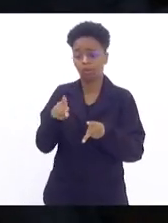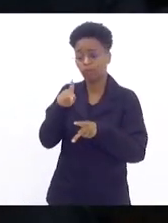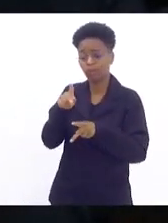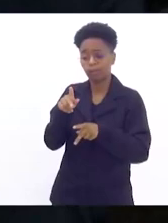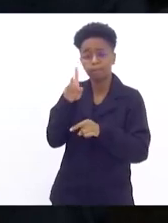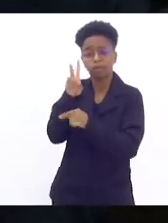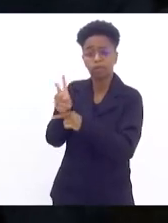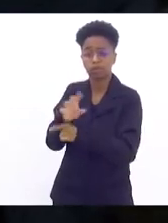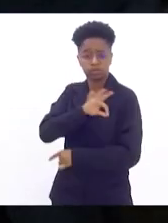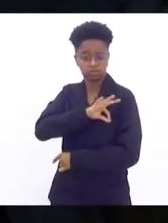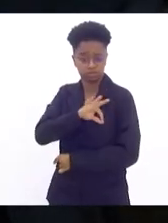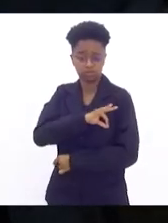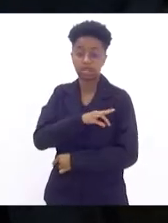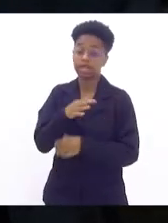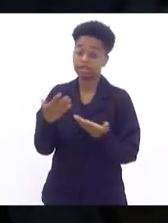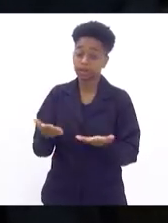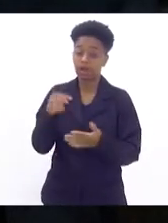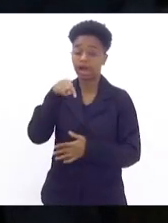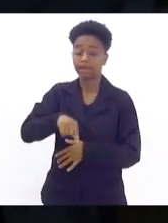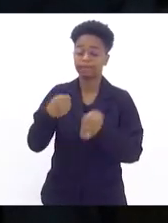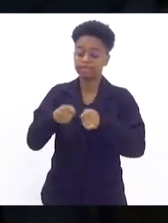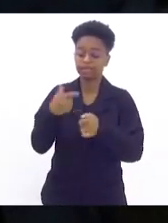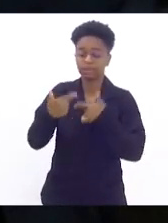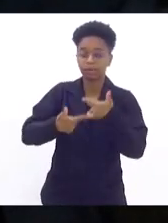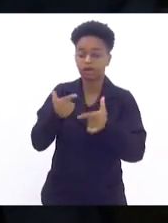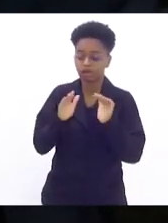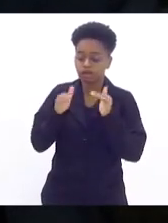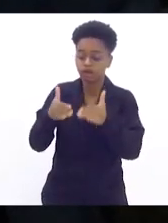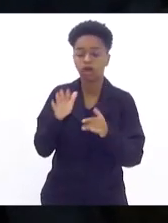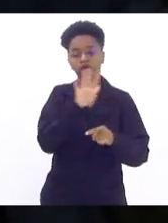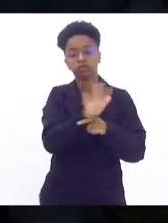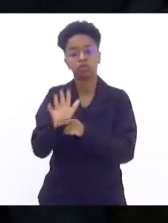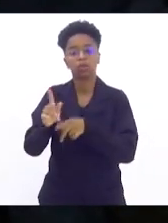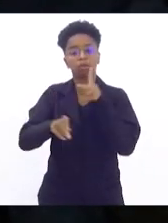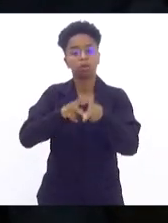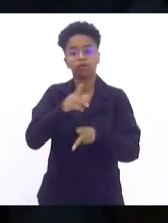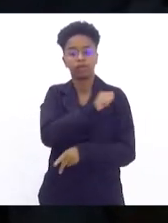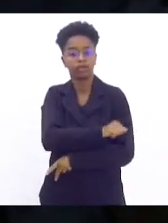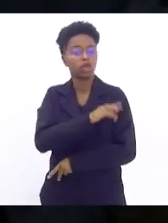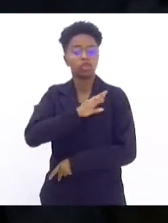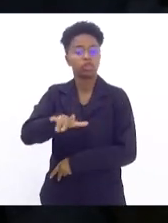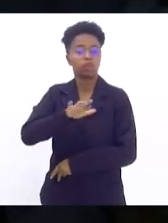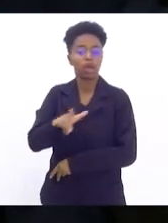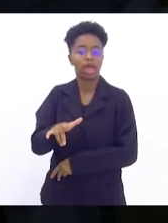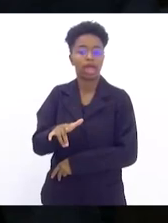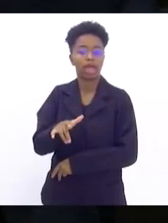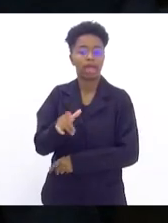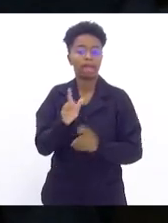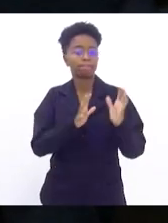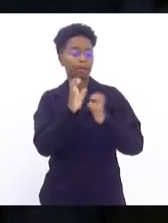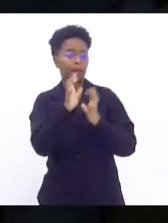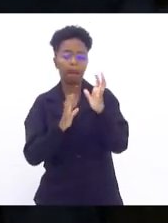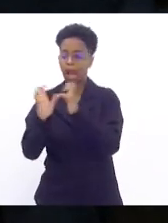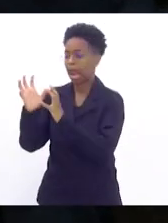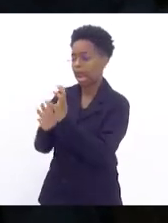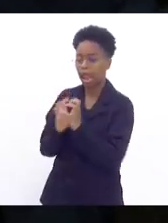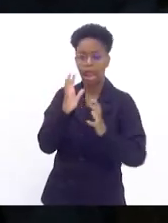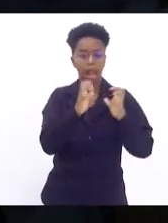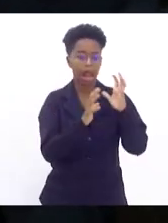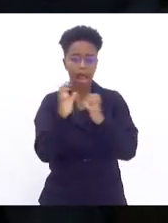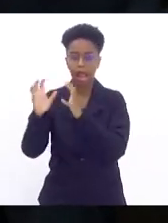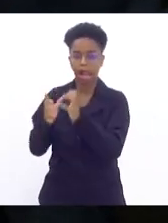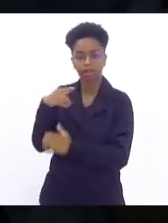policiais ou seja essa casa aqui é para trabalhar para o povo do Rio de Janeiro e não para ficar alimentando picuinha de Deputados